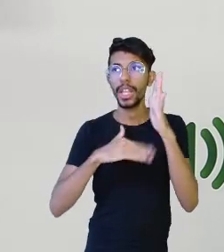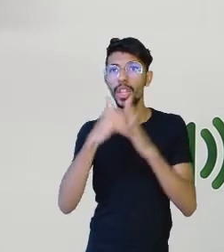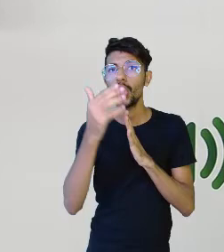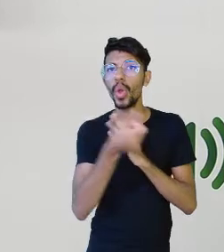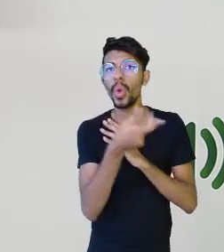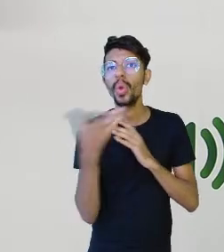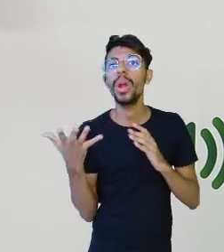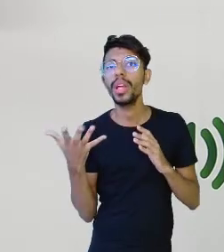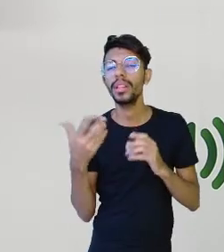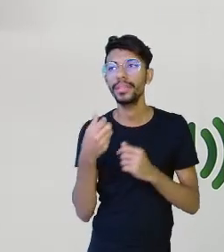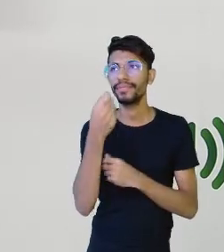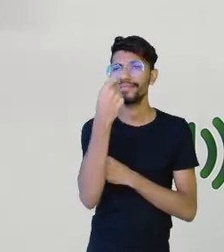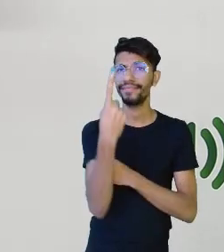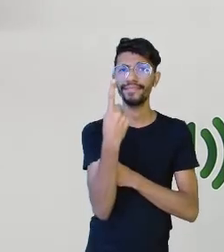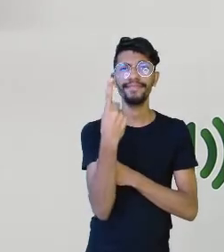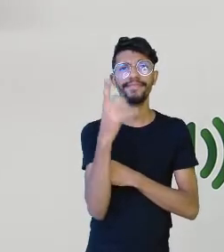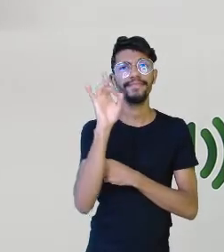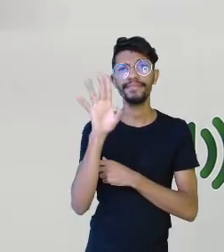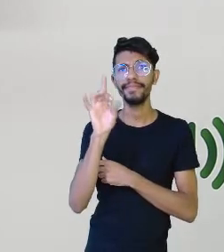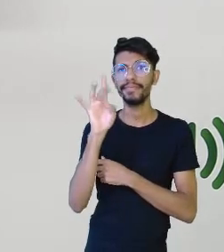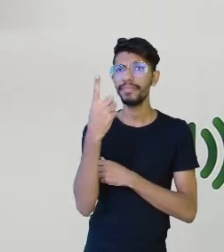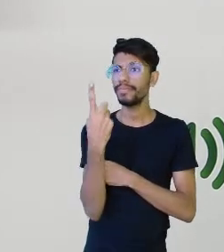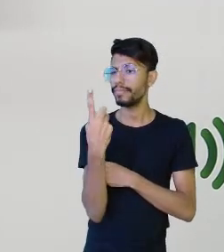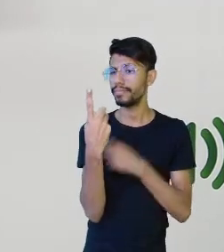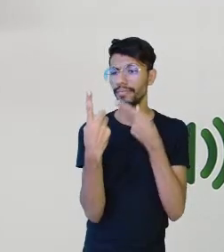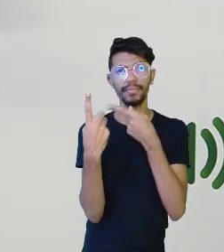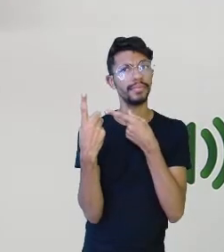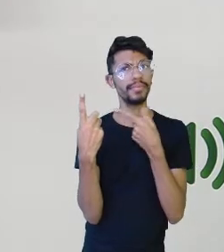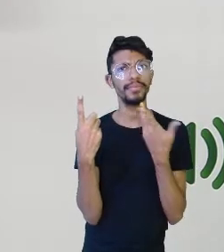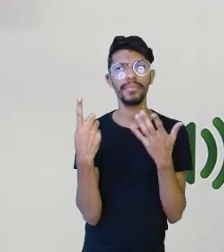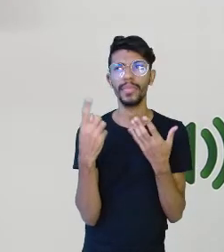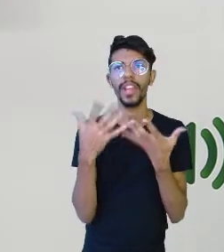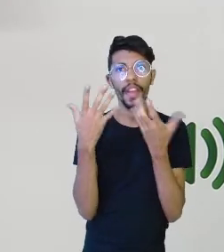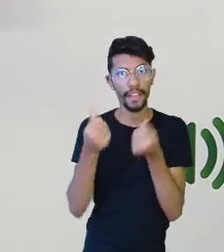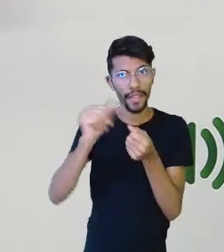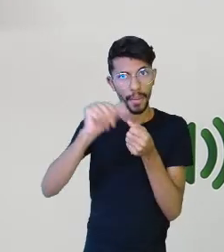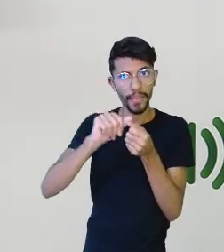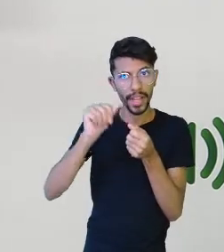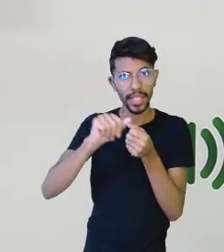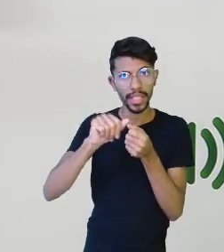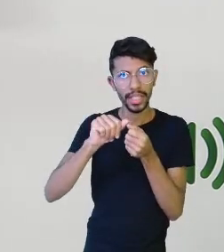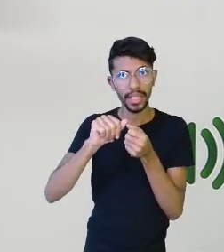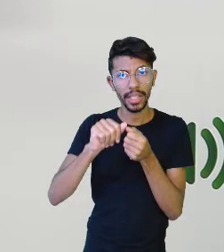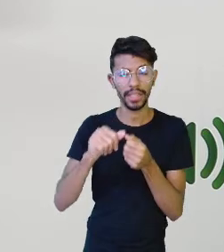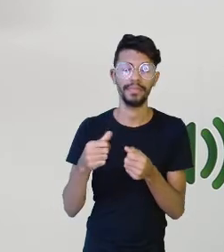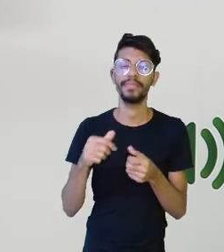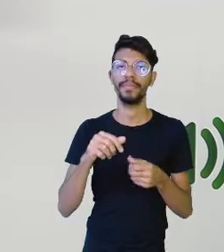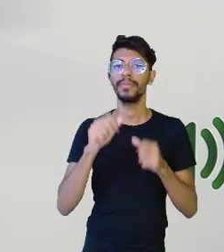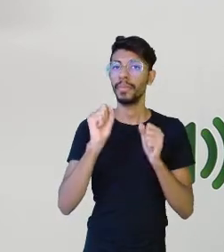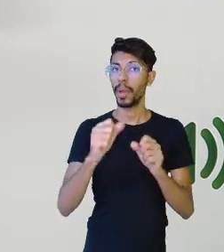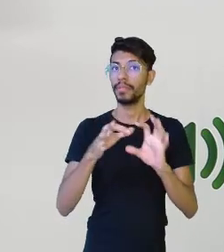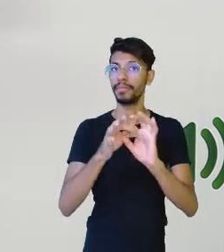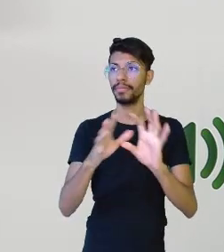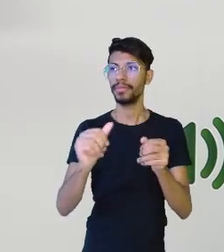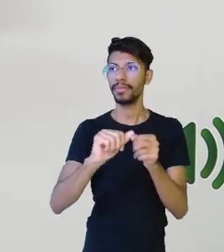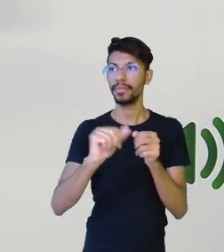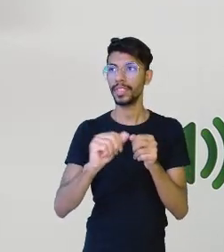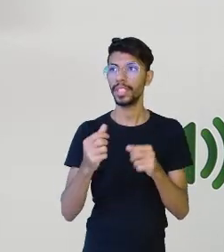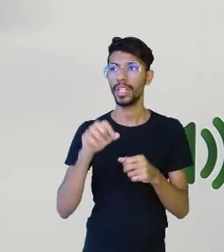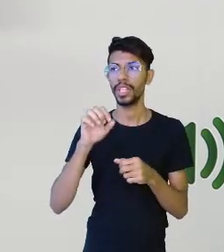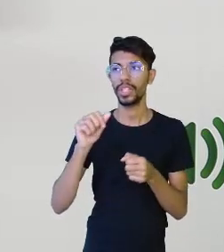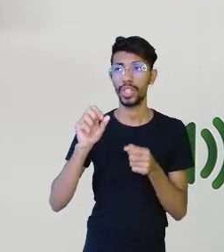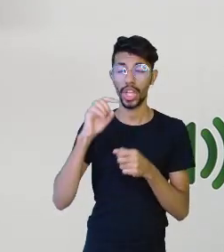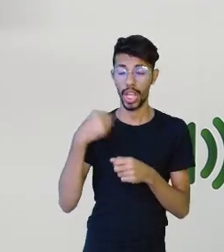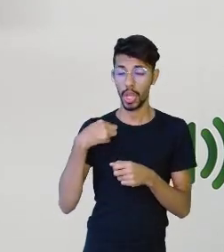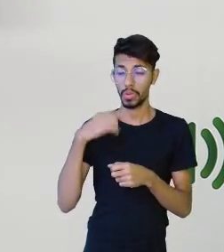quantas? Uma apenas. Vamos fazer? Faz você aí de casa. Eu só vou destacar